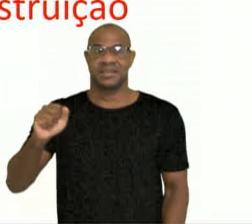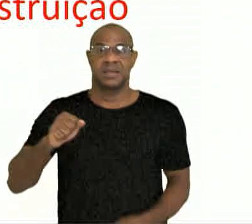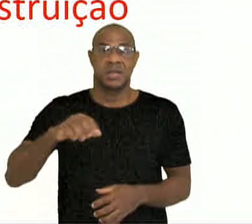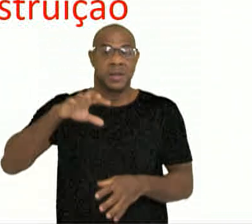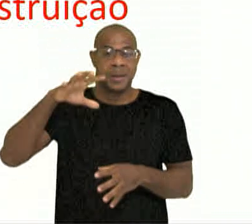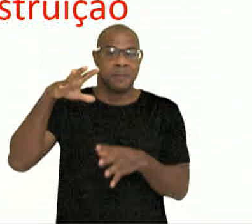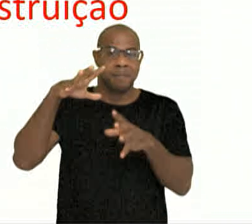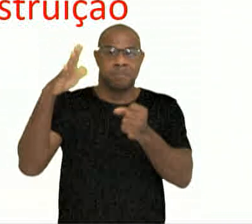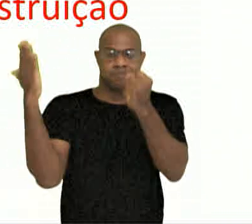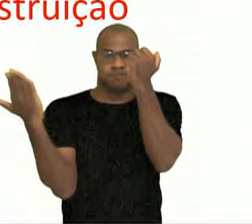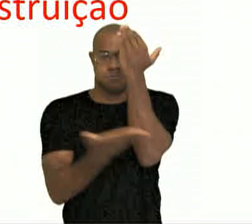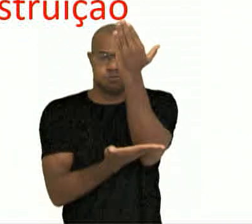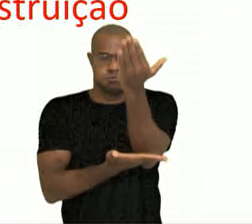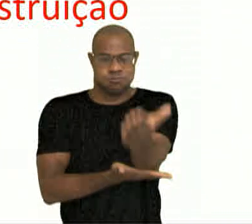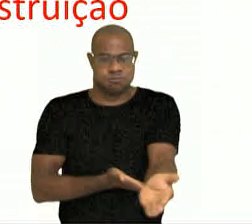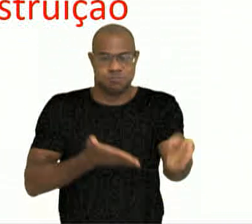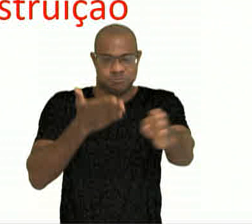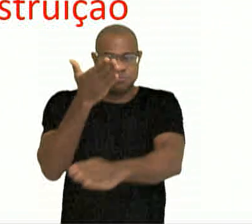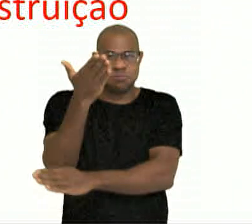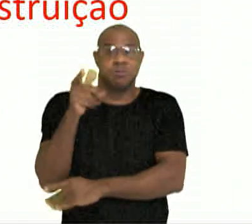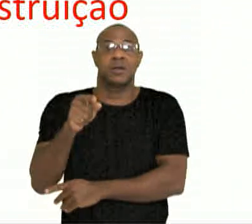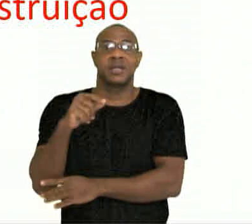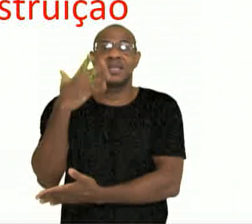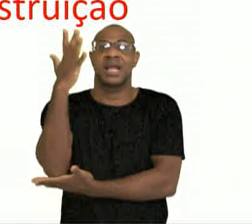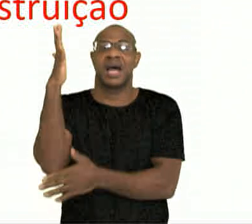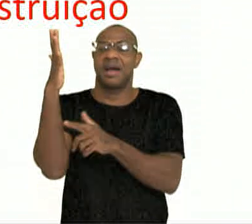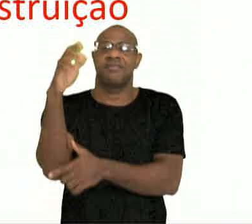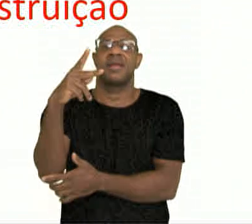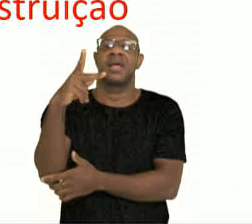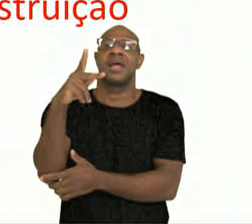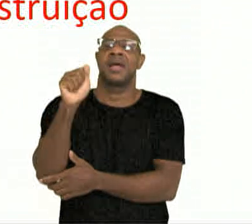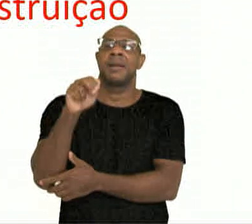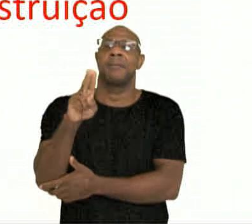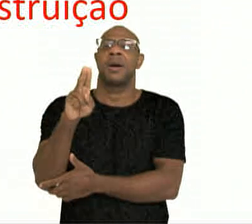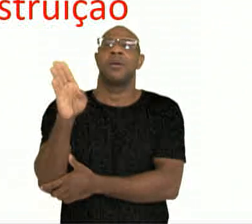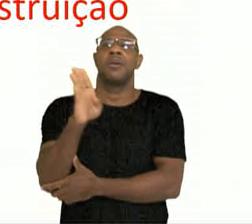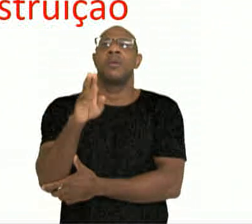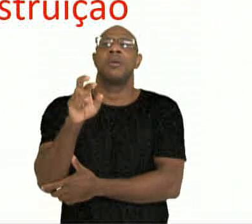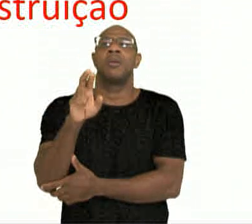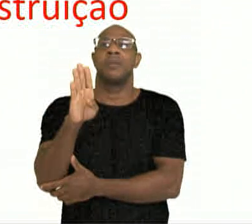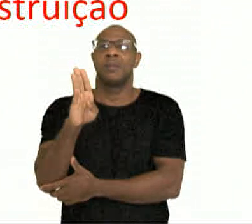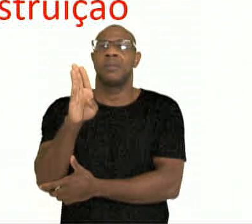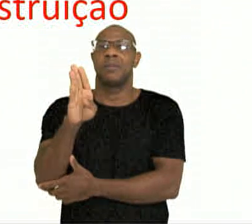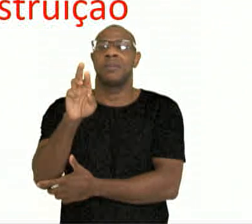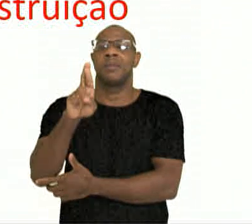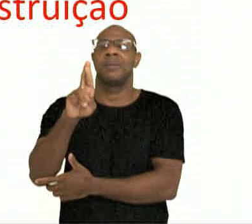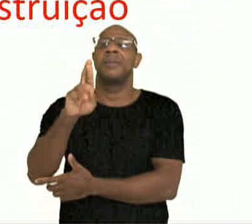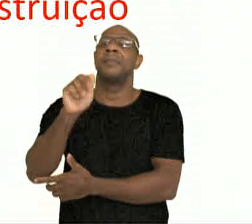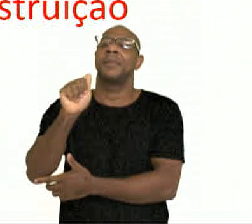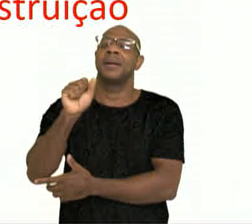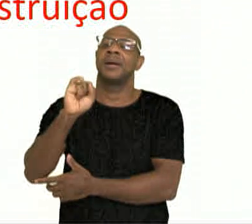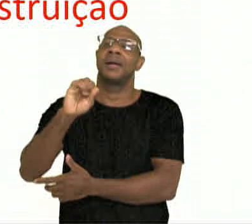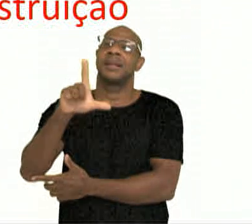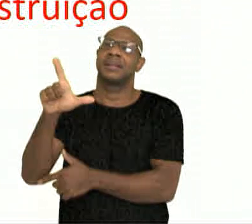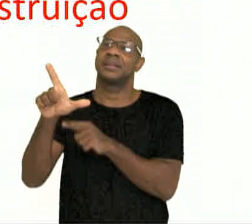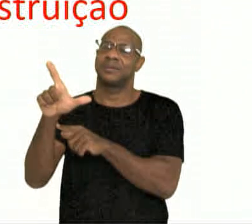quê? A destruição quase completa. Do total, dos 100% que a gente tinha de floresta atlântica na chegada dos